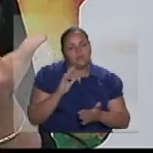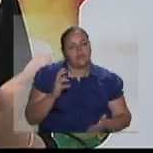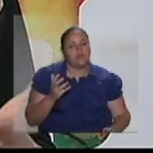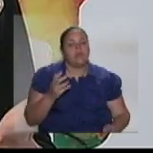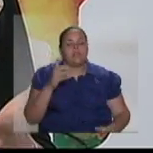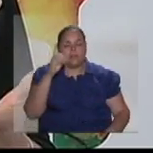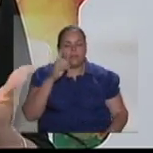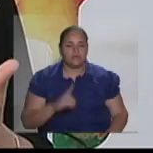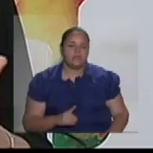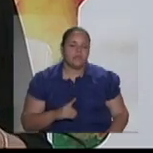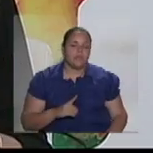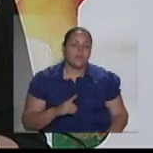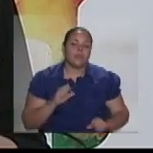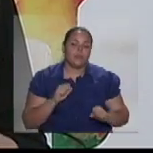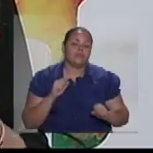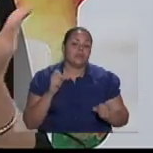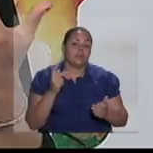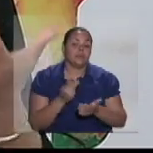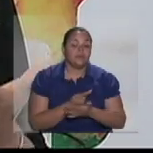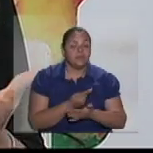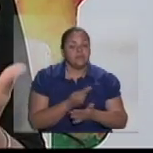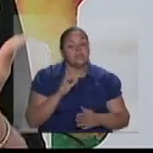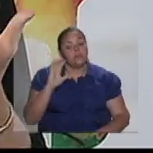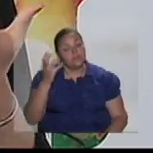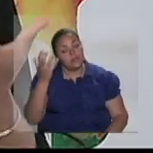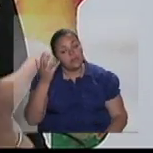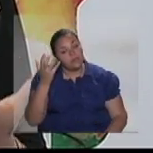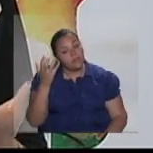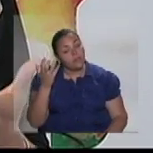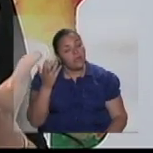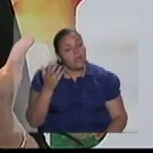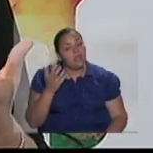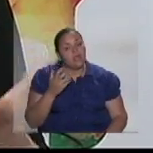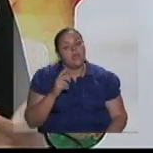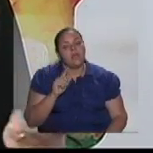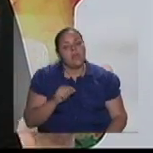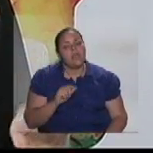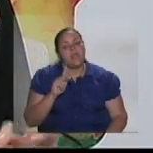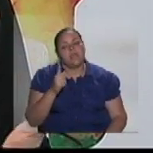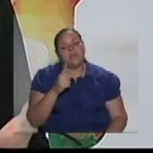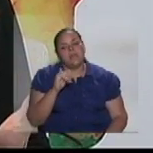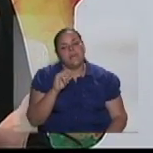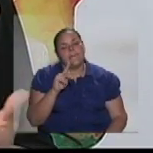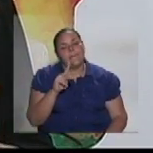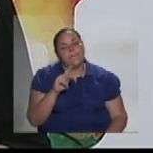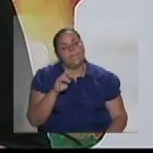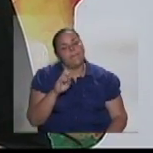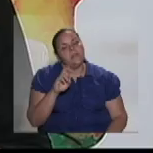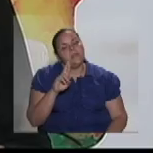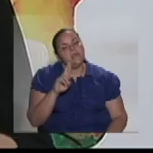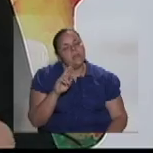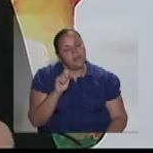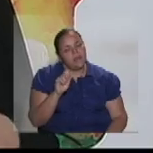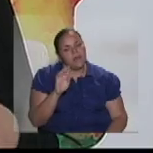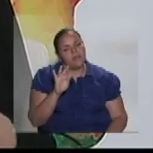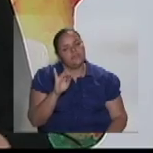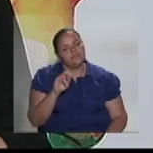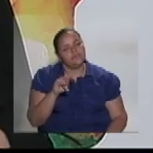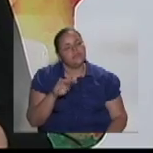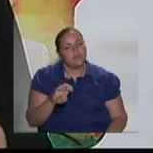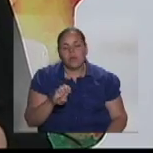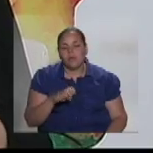acontecer, pode acontecer depressão, você pode acontecer realmente um quadro de hiperatividade instalado, você pode ter uma